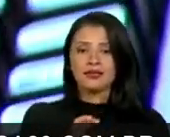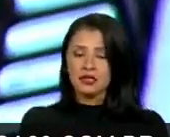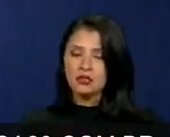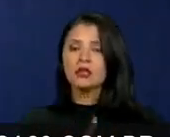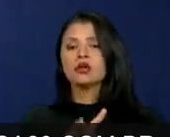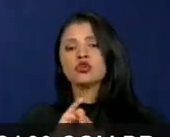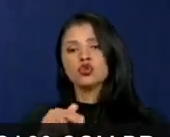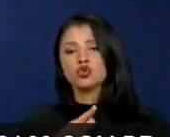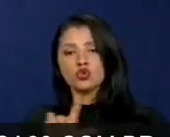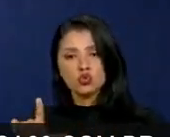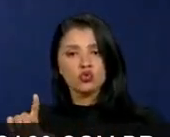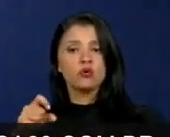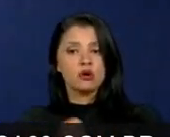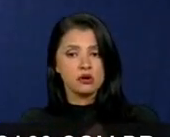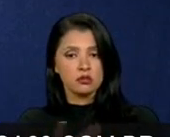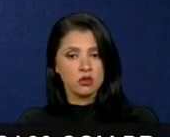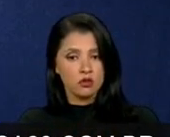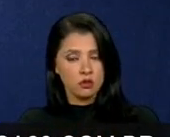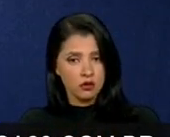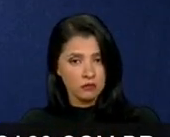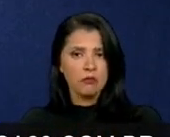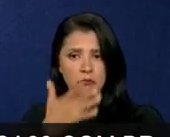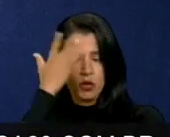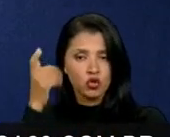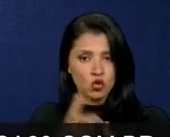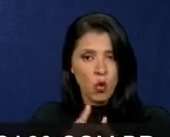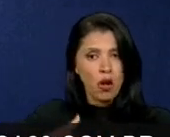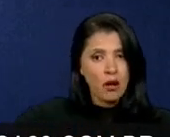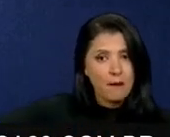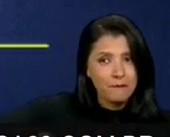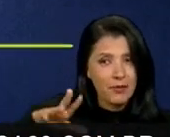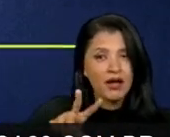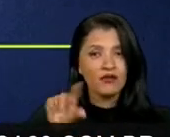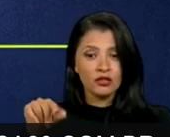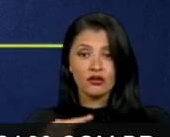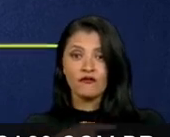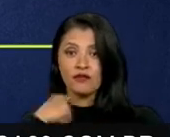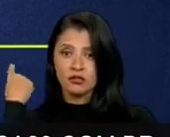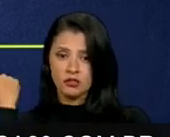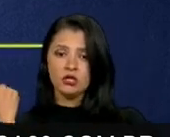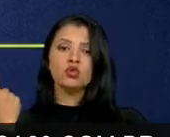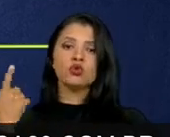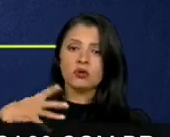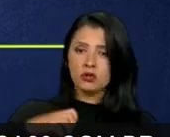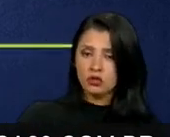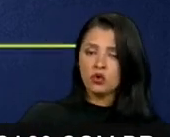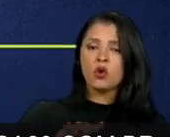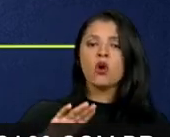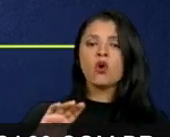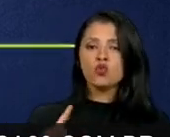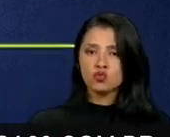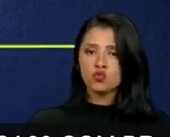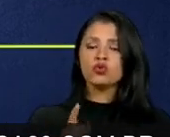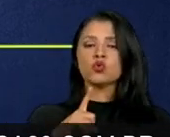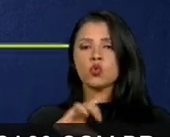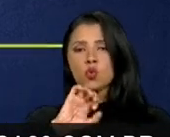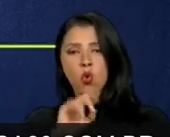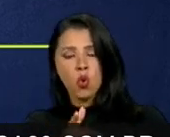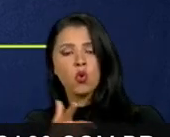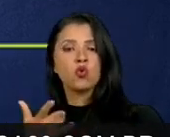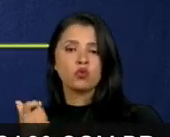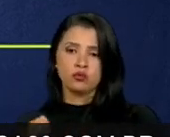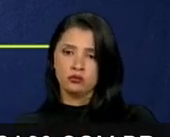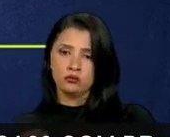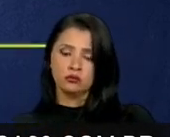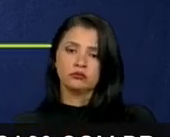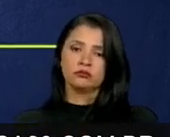ano. Quem tem débitos vencidos há mais de 90 dias, os inscritos no CadÚnico ou que tenham sido beneficiários